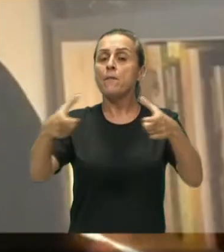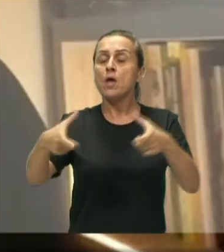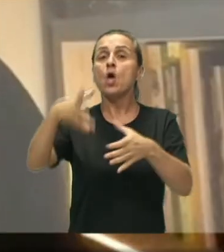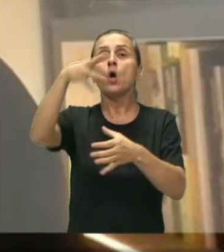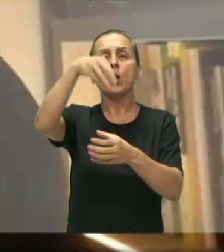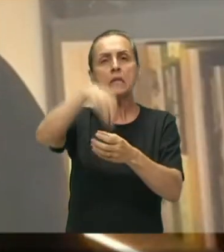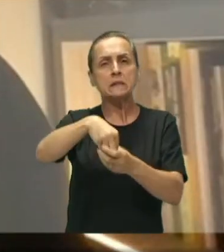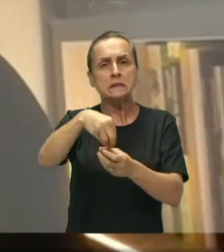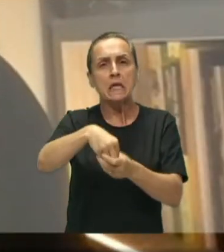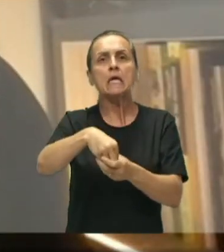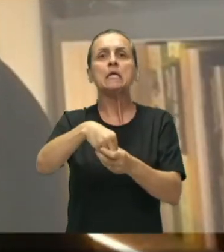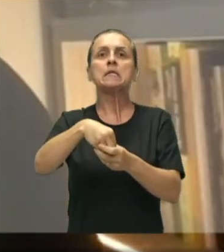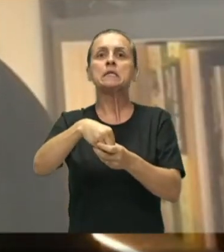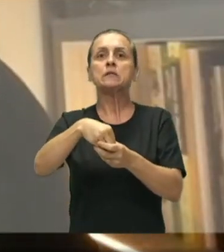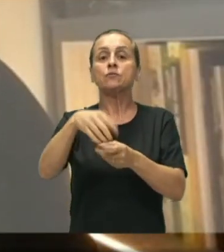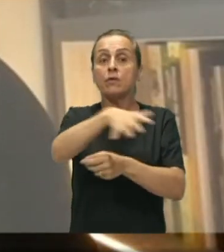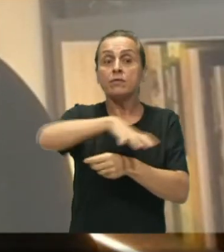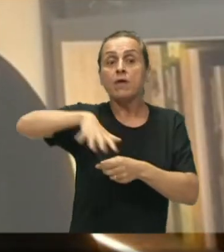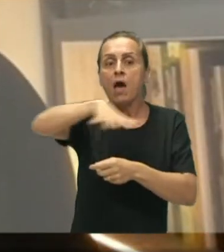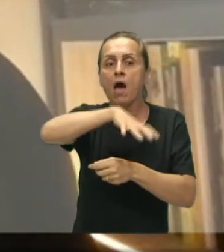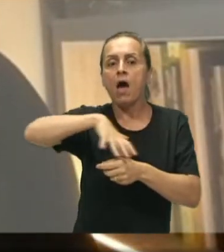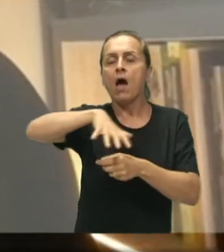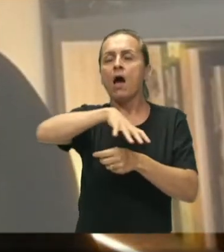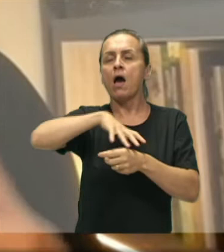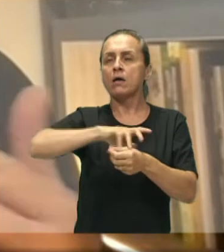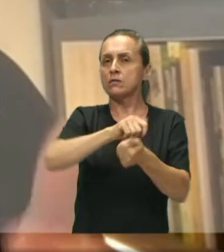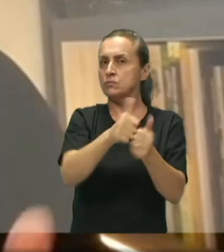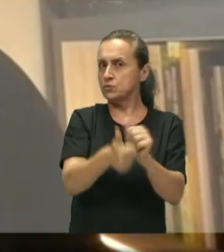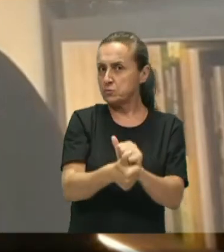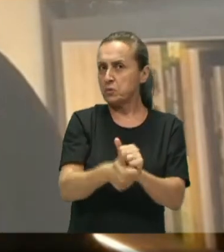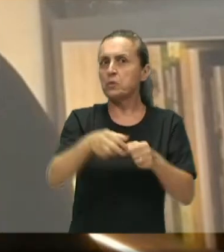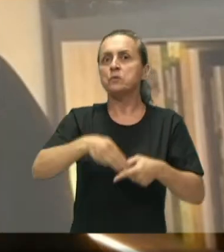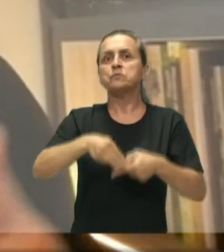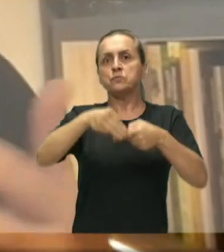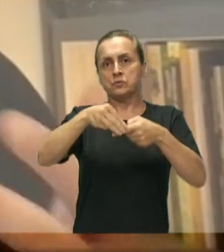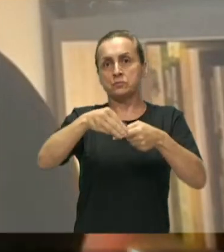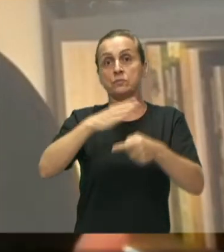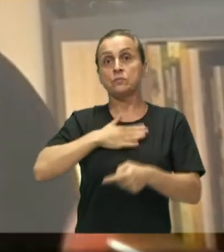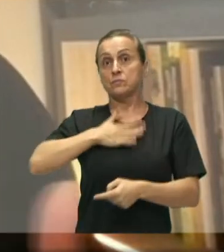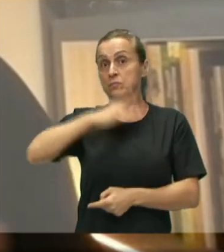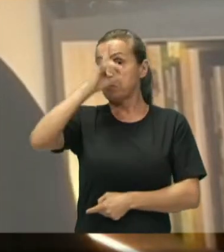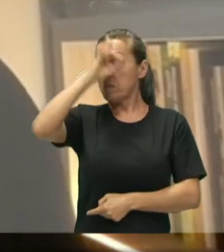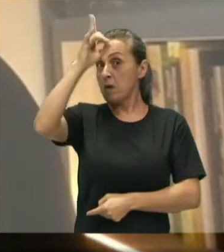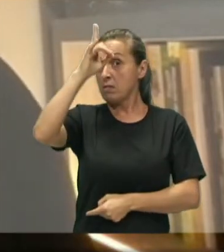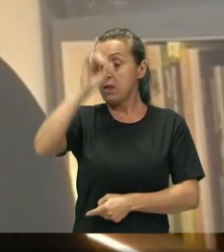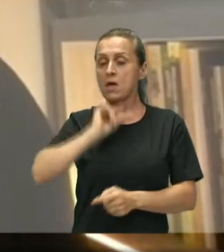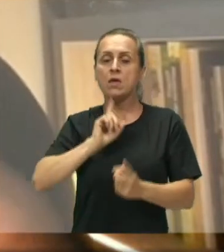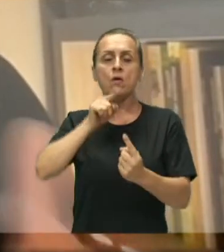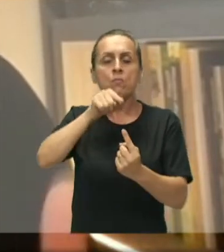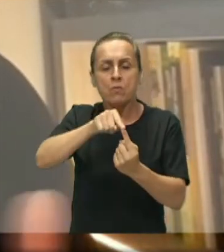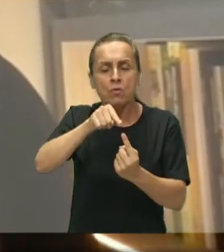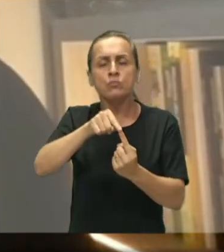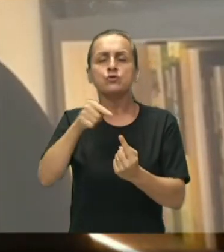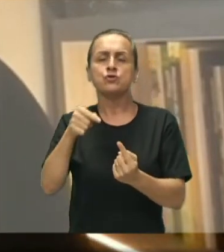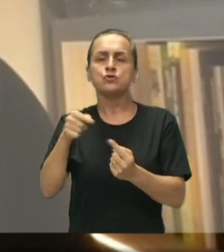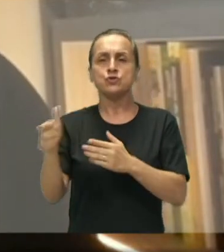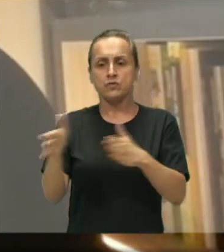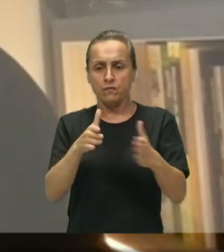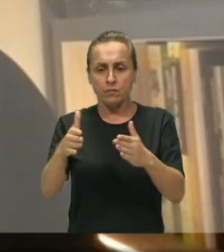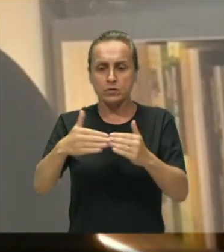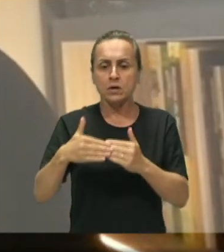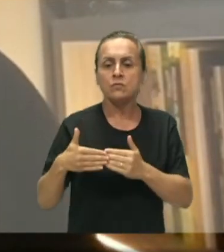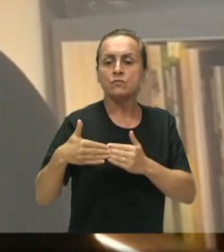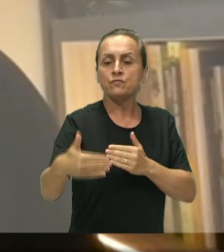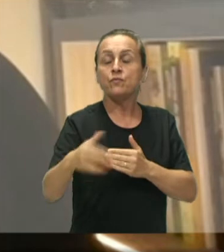espectro esportivo Municipal e a minha e é de atuação durante esse próximo